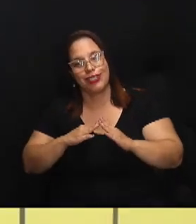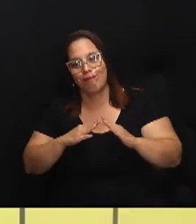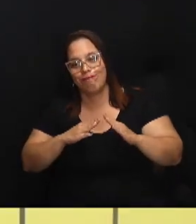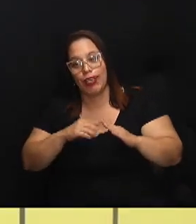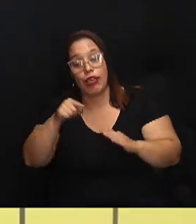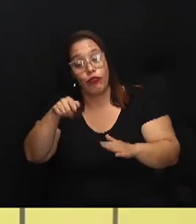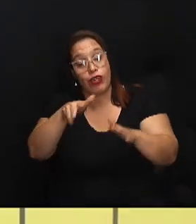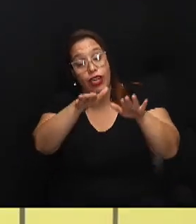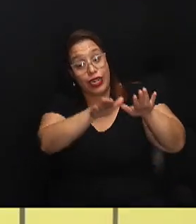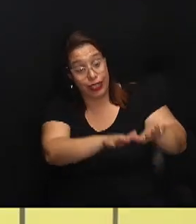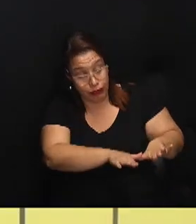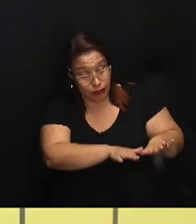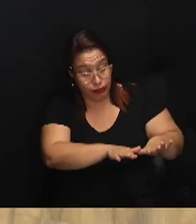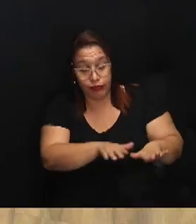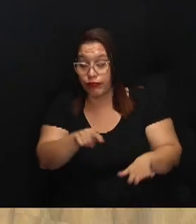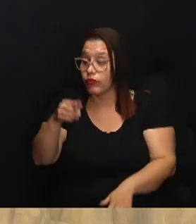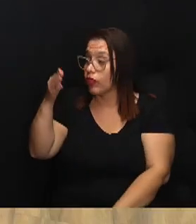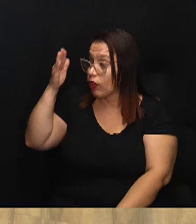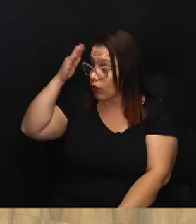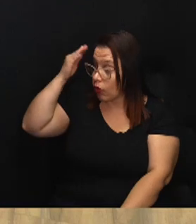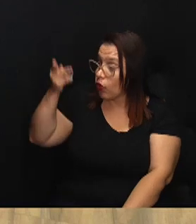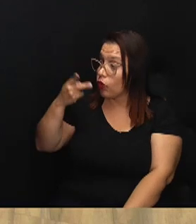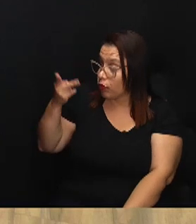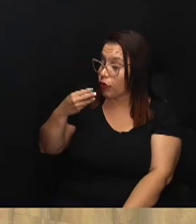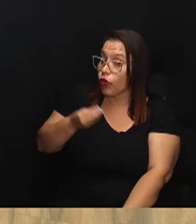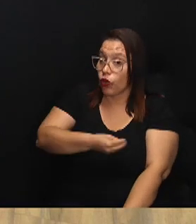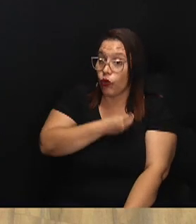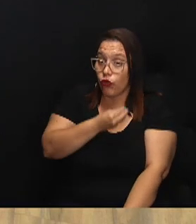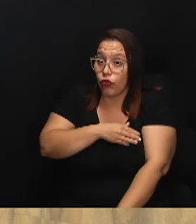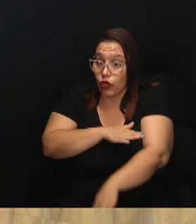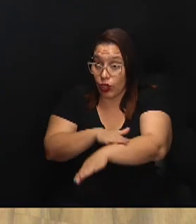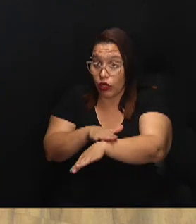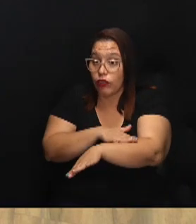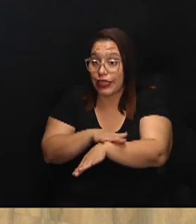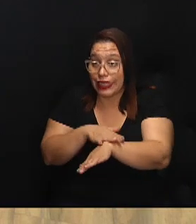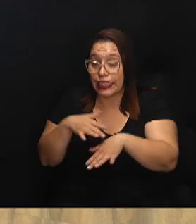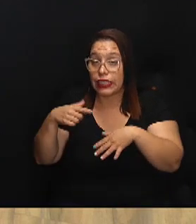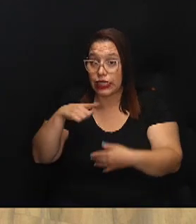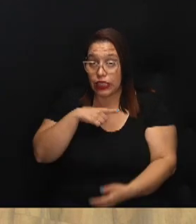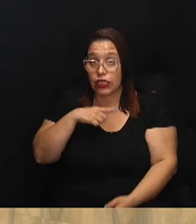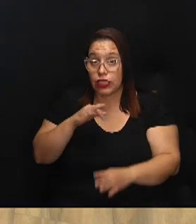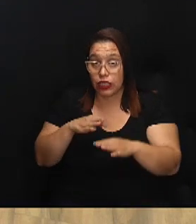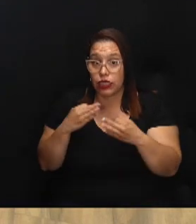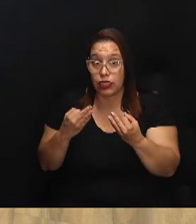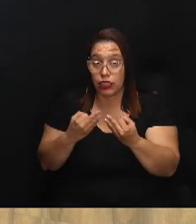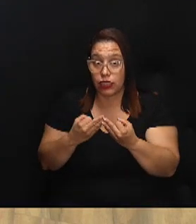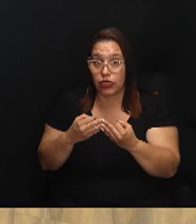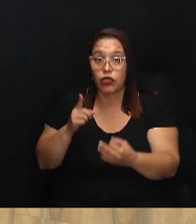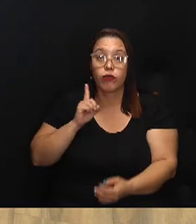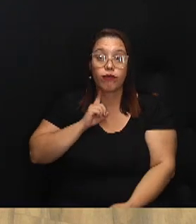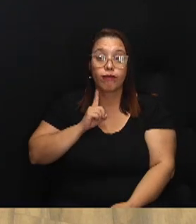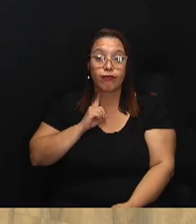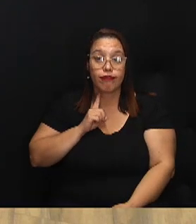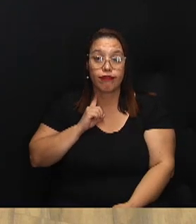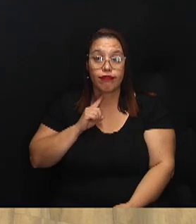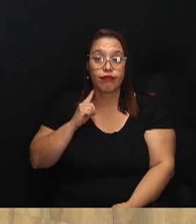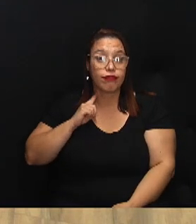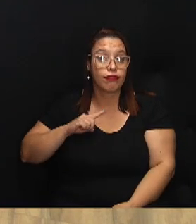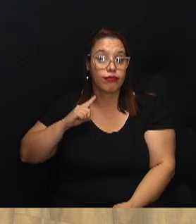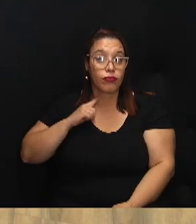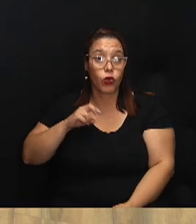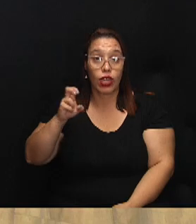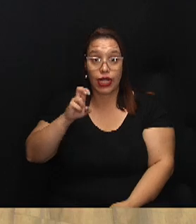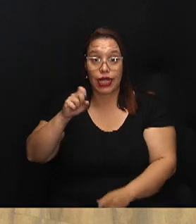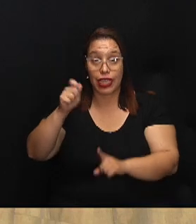né? Você sabe o que você está dizendo e viveu isso na pele, né? Eu também tenho a minha família lá em Minas, uma prima minha, ela estava de